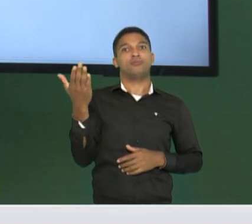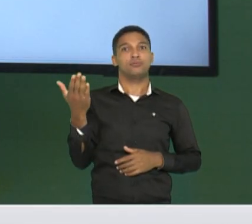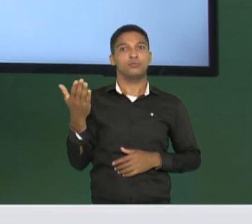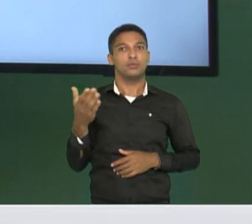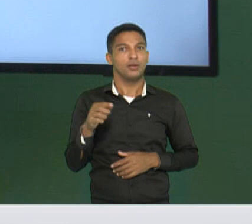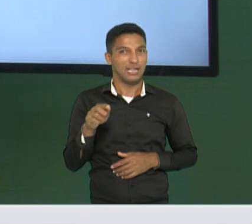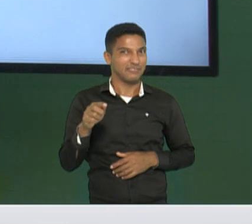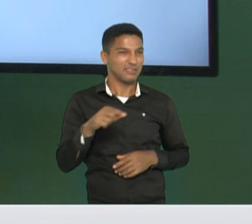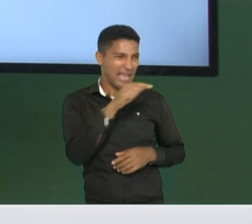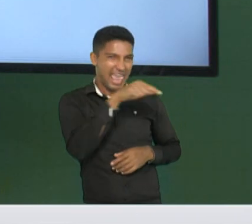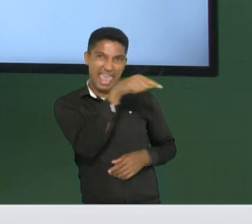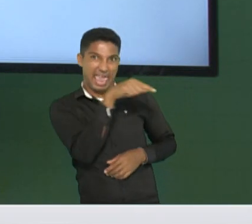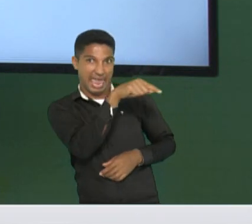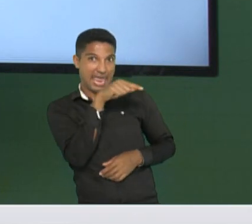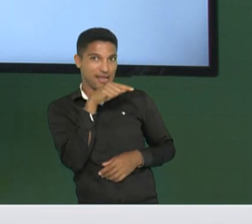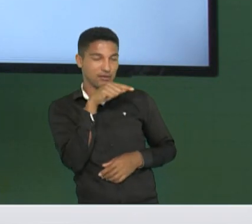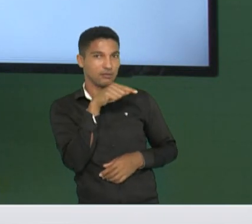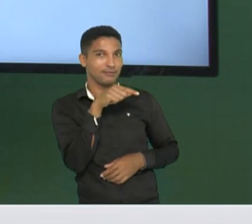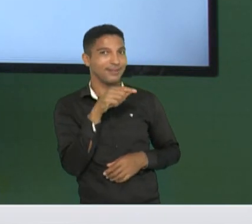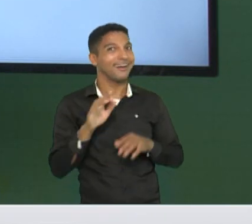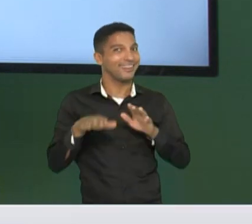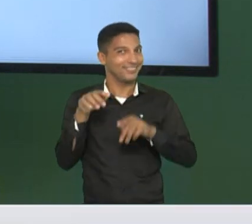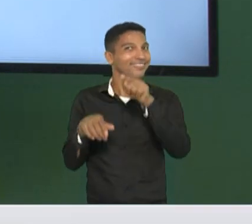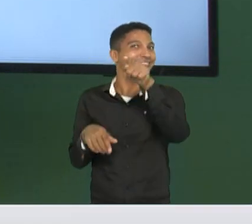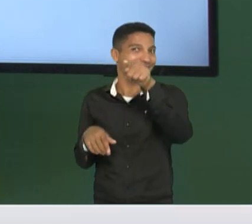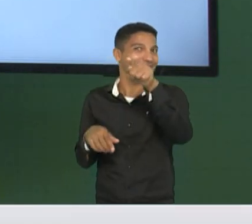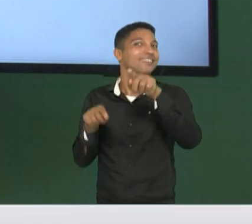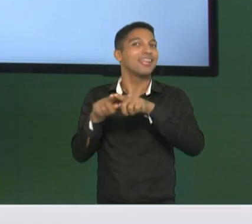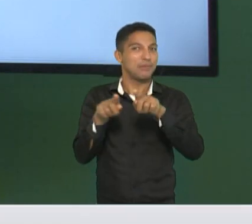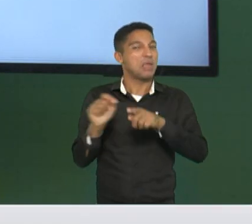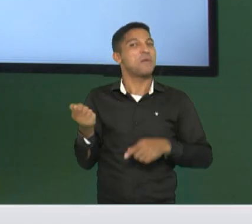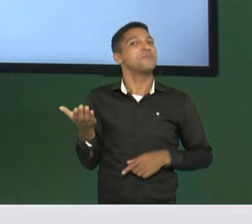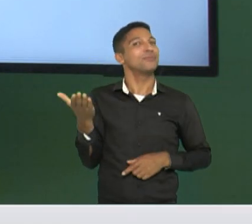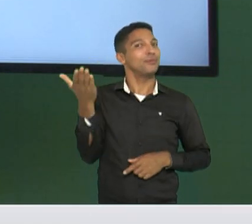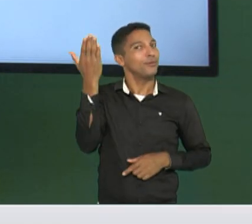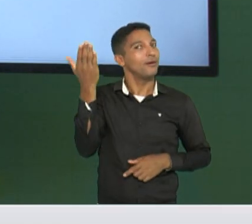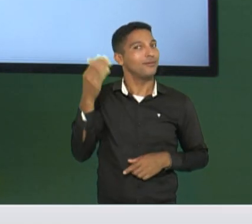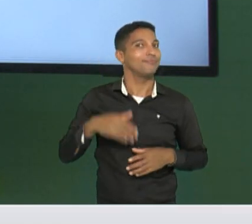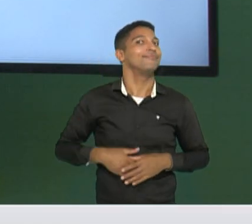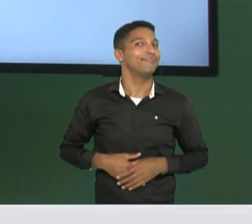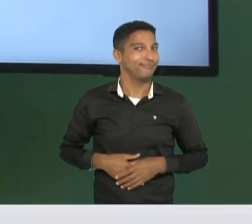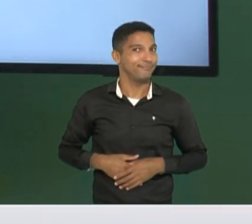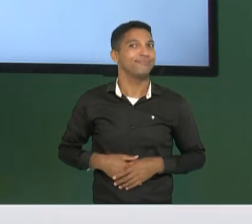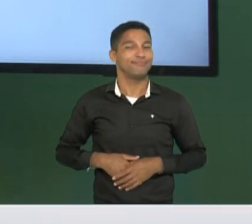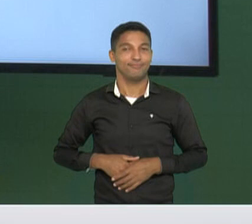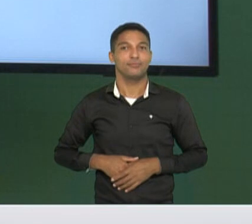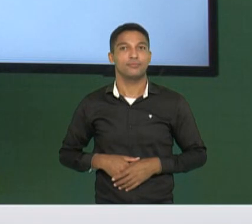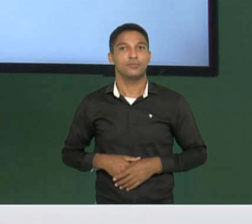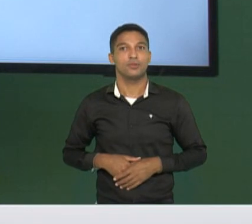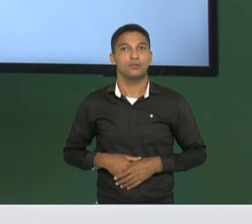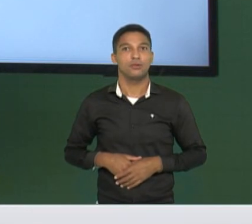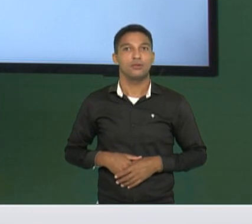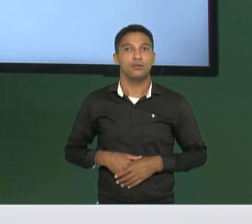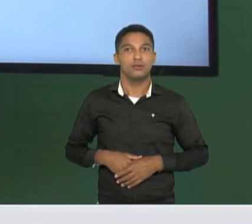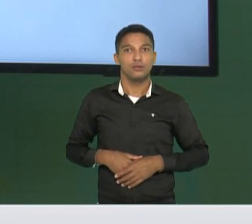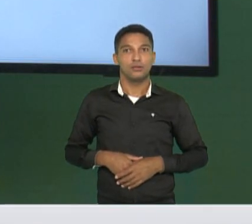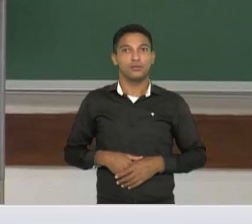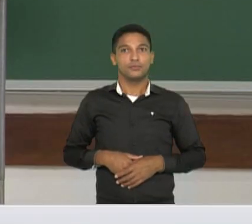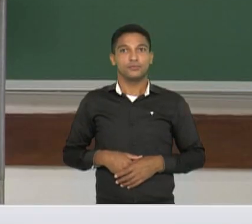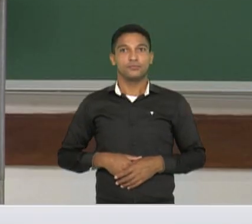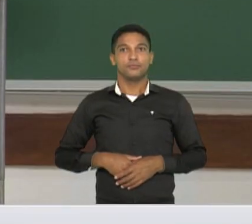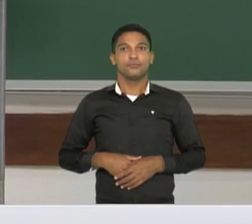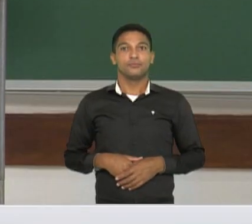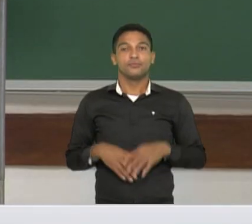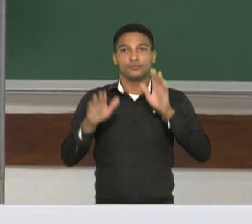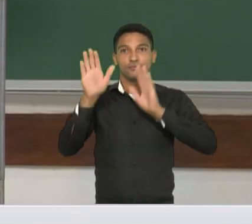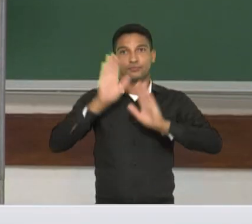vezes é a gente. Nós podemos estar incomodando os outros. Vamos prestar atenção nisso e estar nos prejudicando com isso. Então,